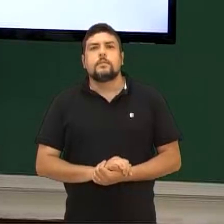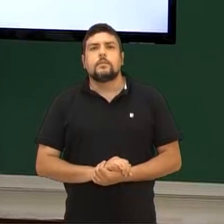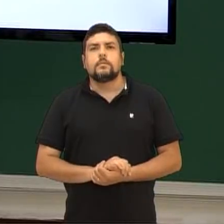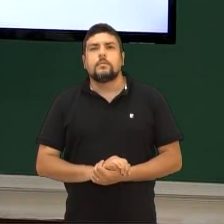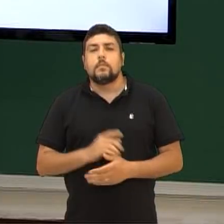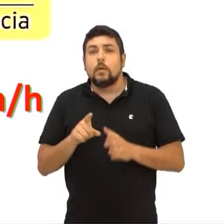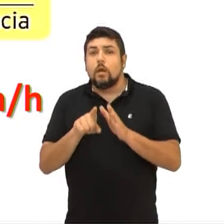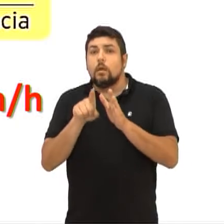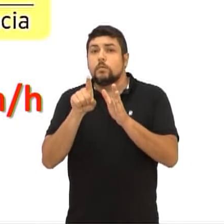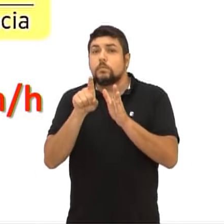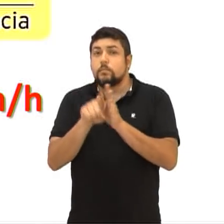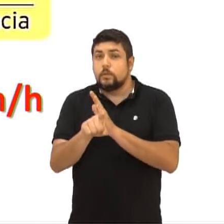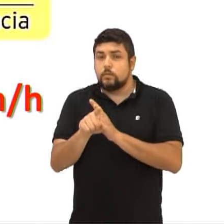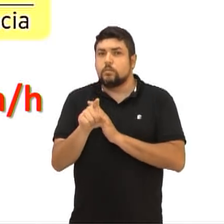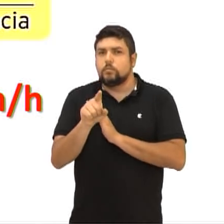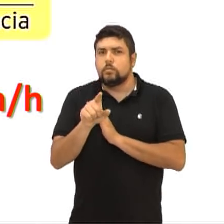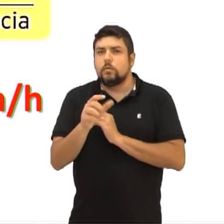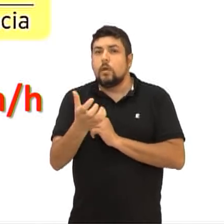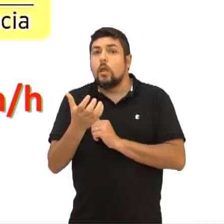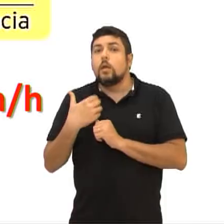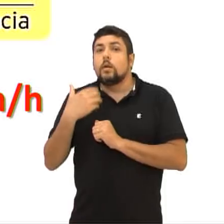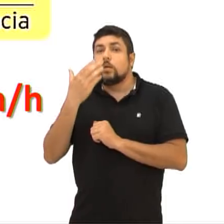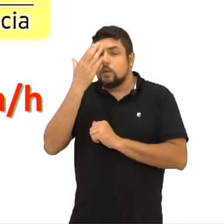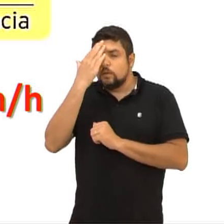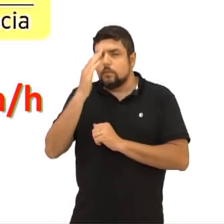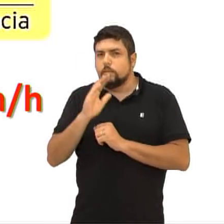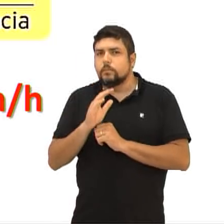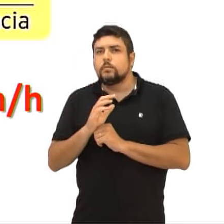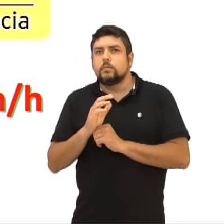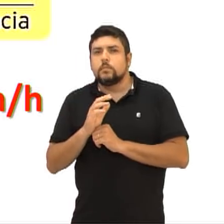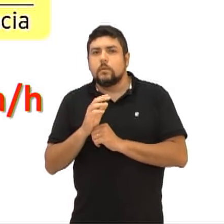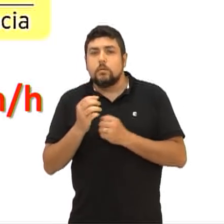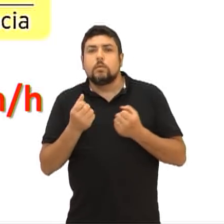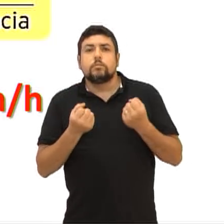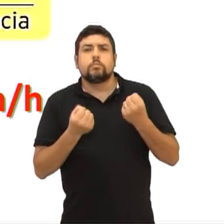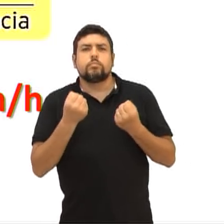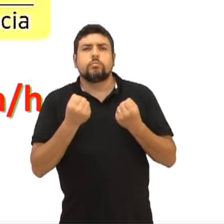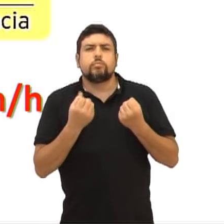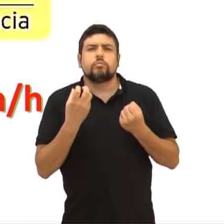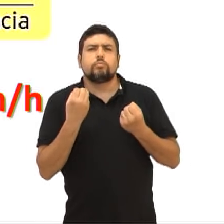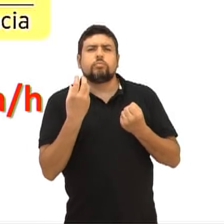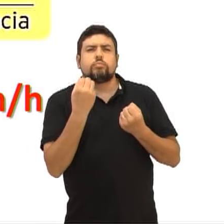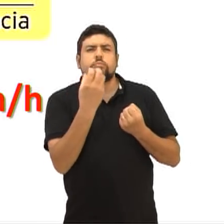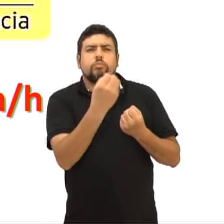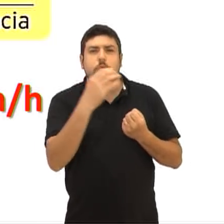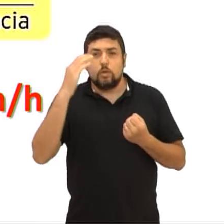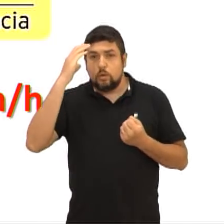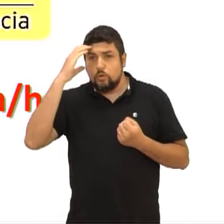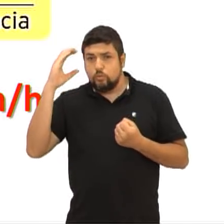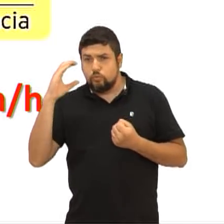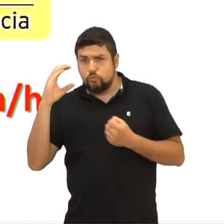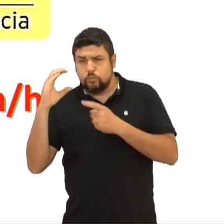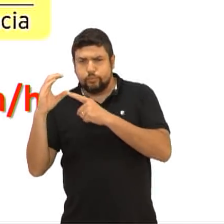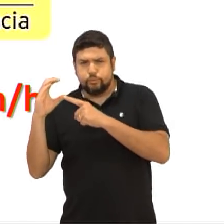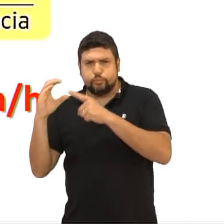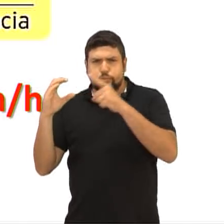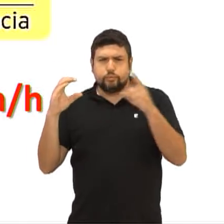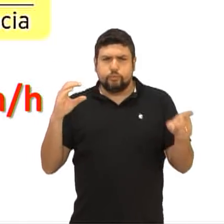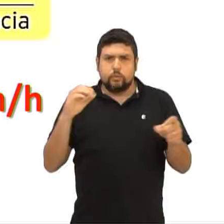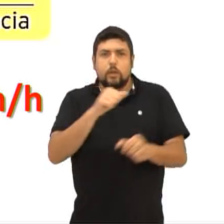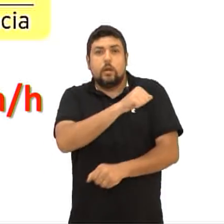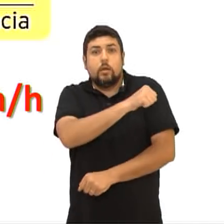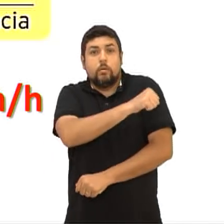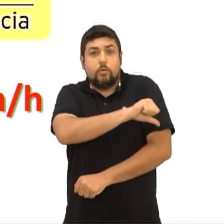passado para vocês é que Marcos e sua família viajaram de carro de Curitiba até o Rio de